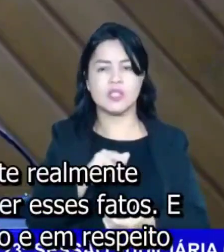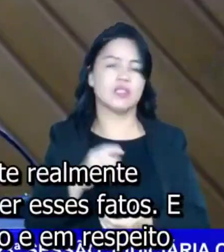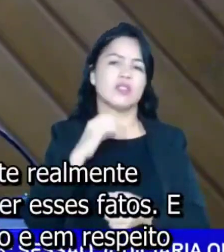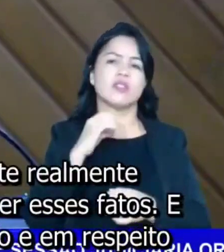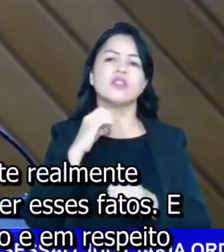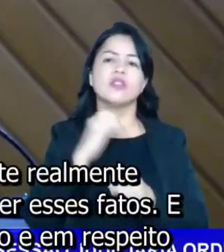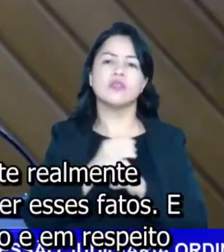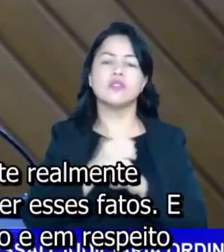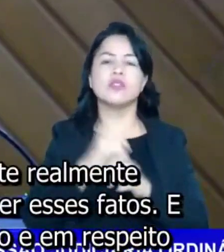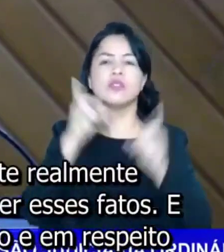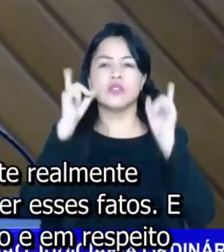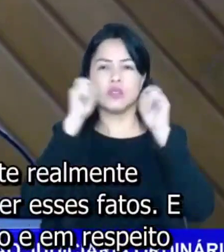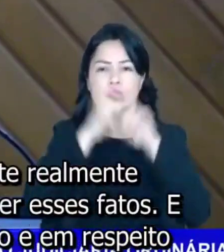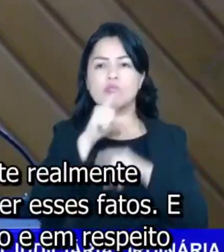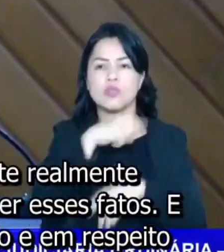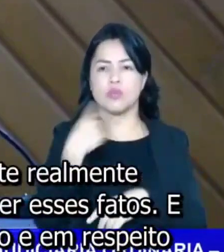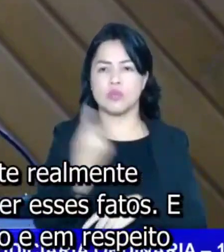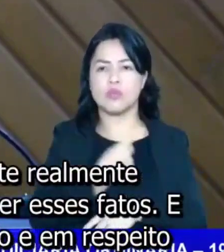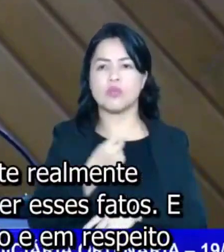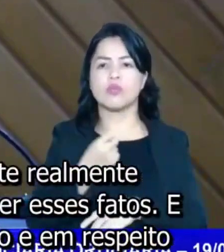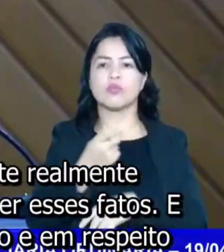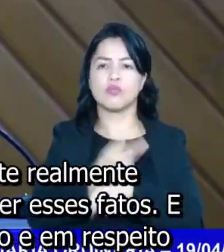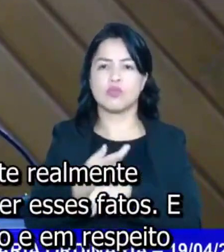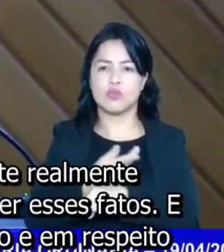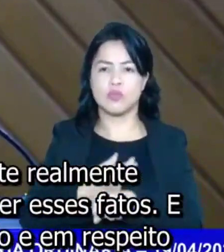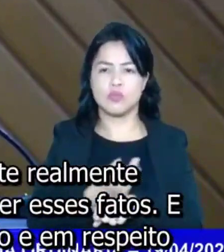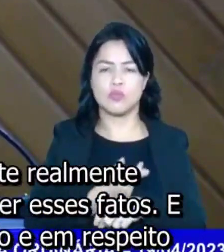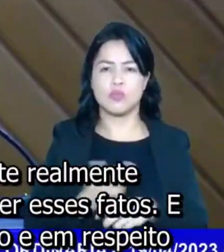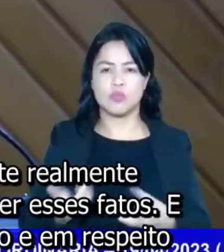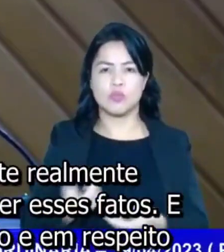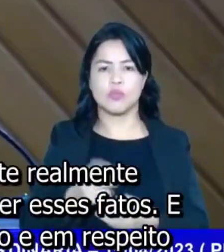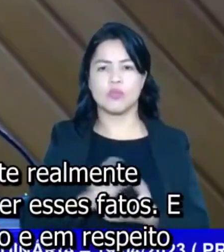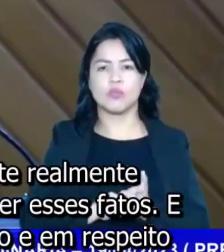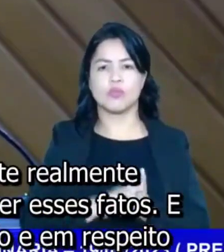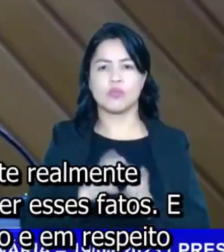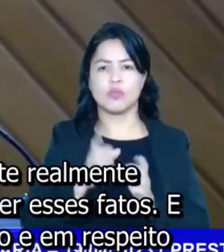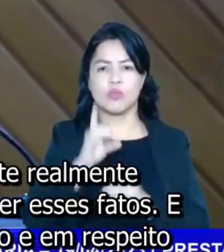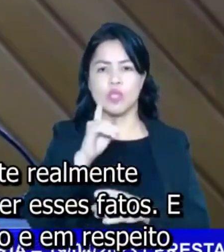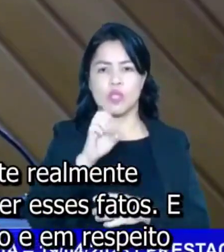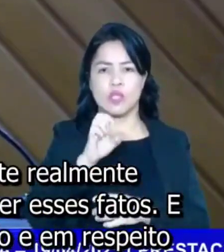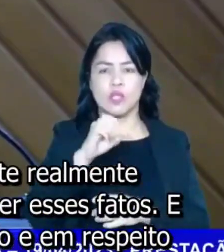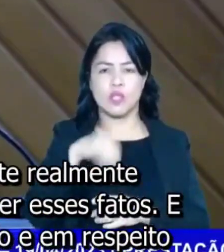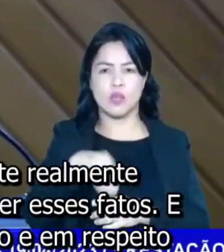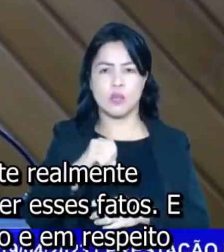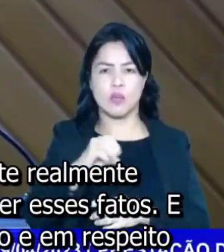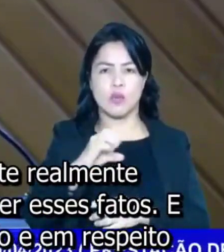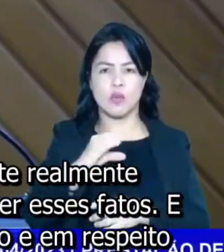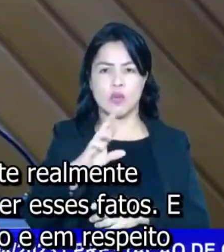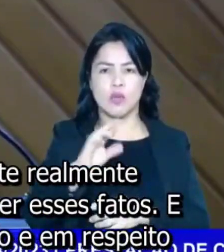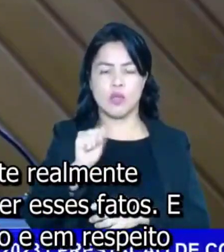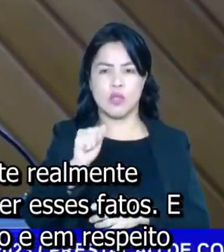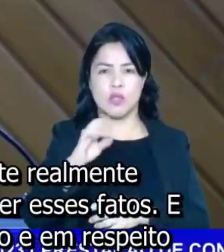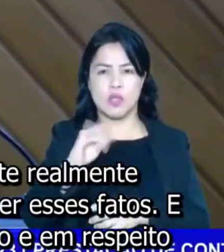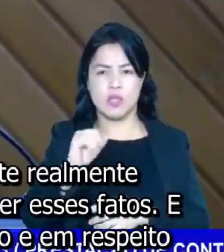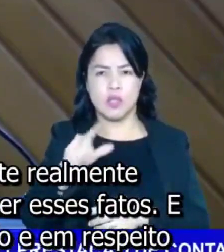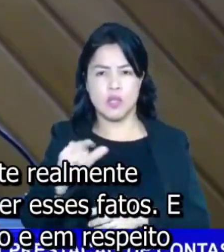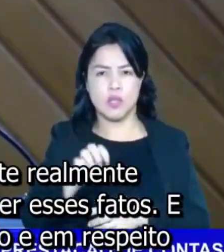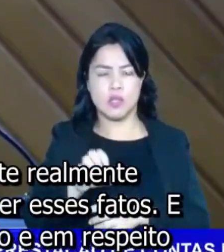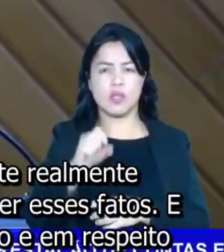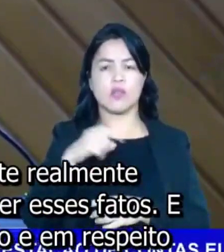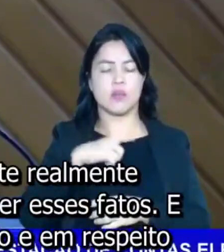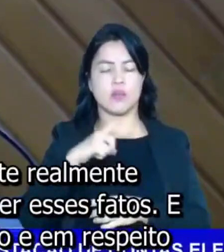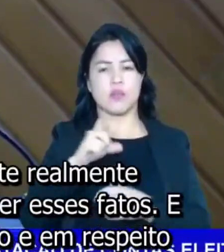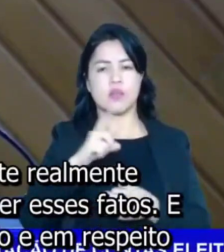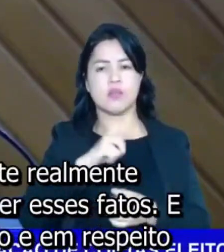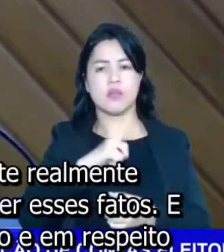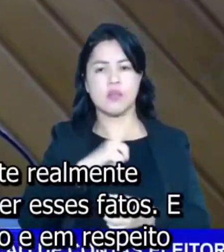nosso trabalho. A gente realmente procurou essa nota do Democratize para poder esclarecer esses fatos. E